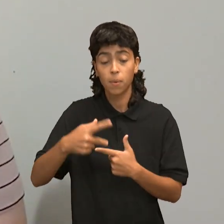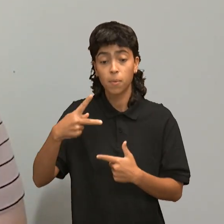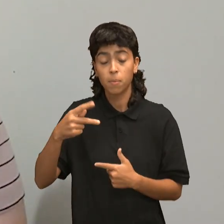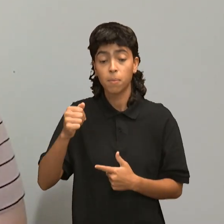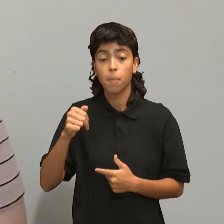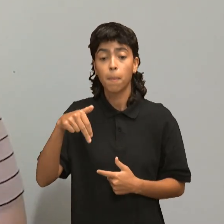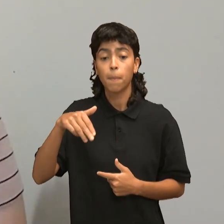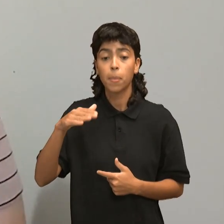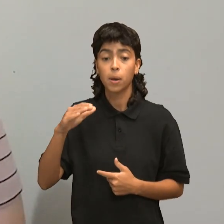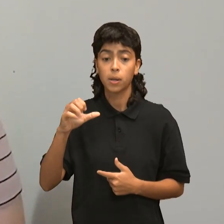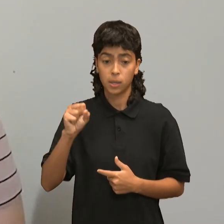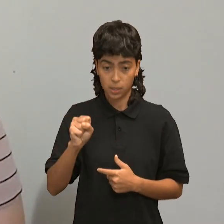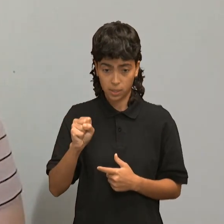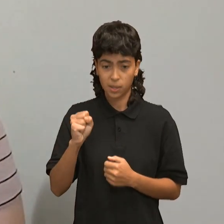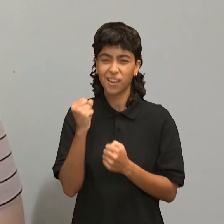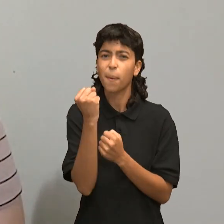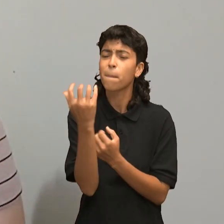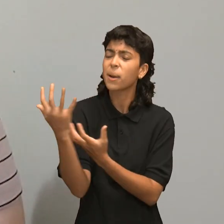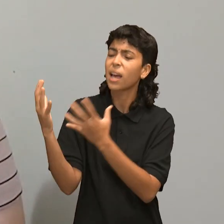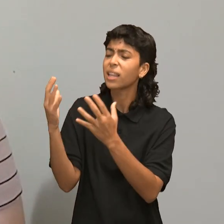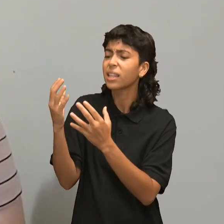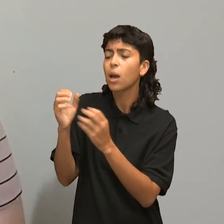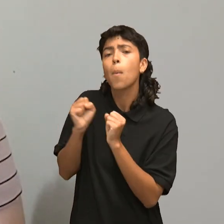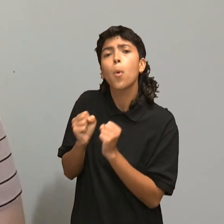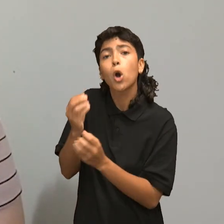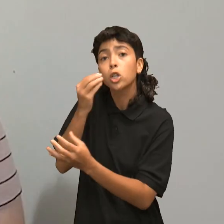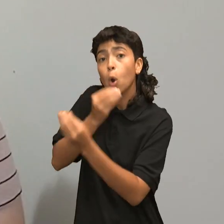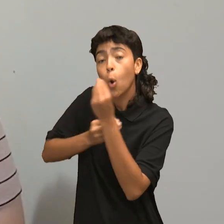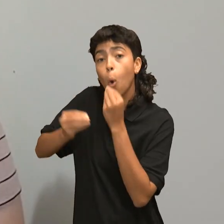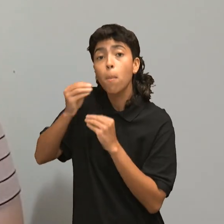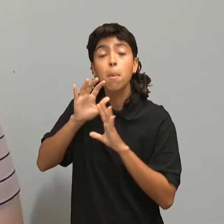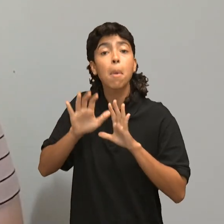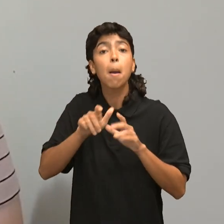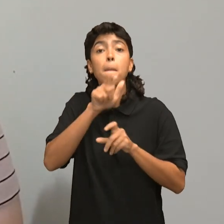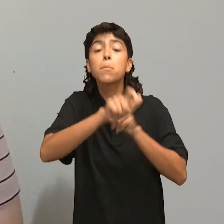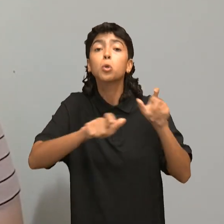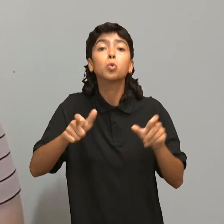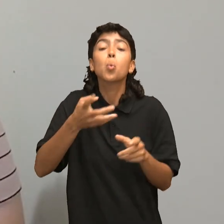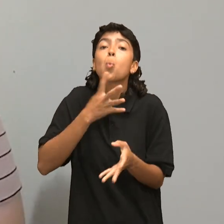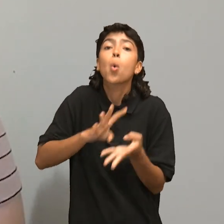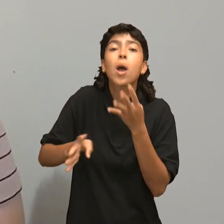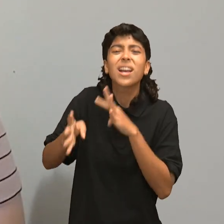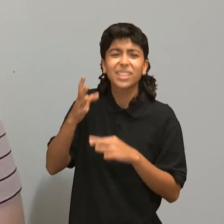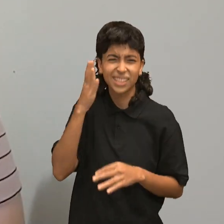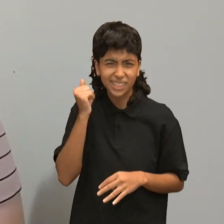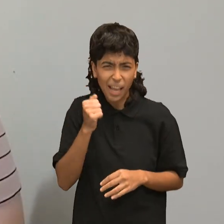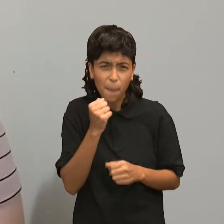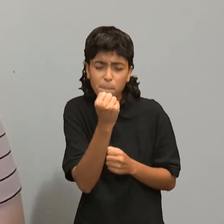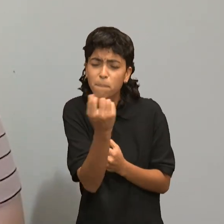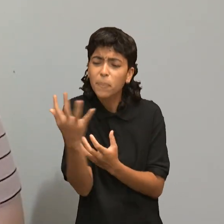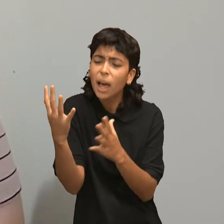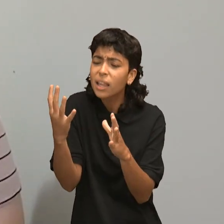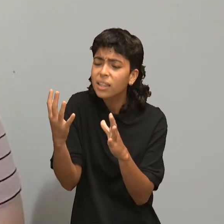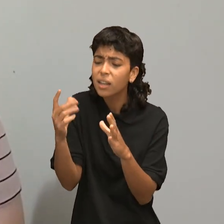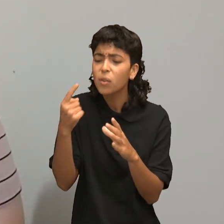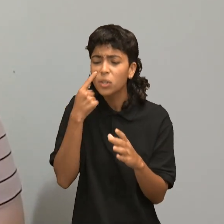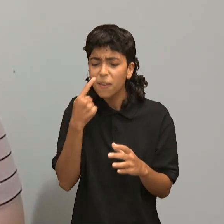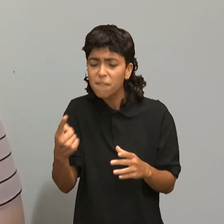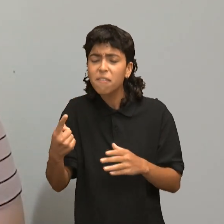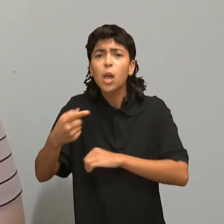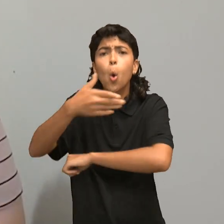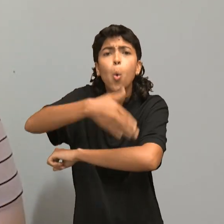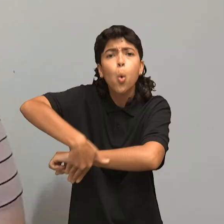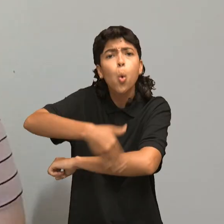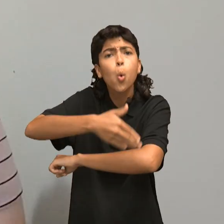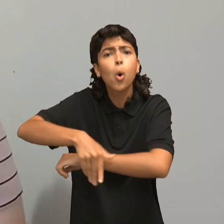não convencionais. Sabe aquela planta que às vezes você vê no seu quintal, você vê numa feira, ou você vê até mesmo na sua calçada e